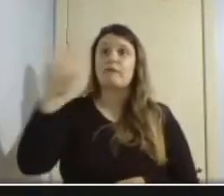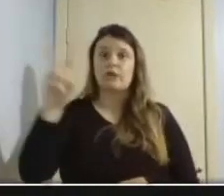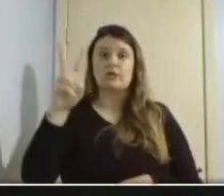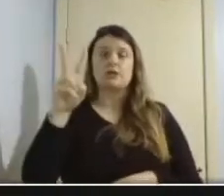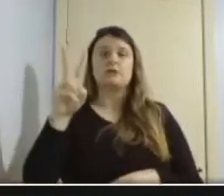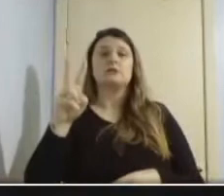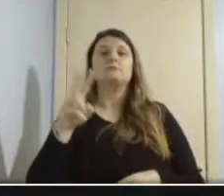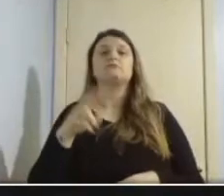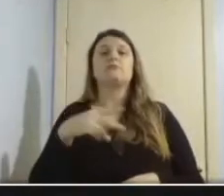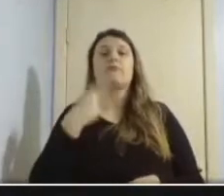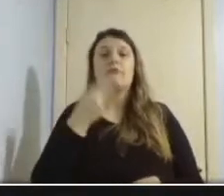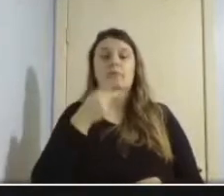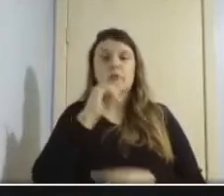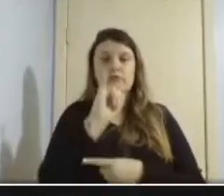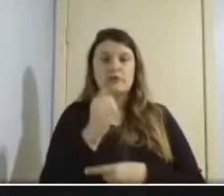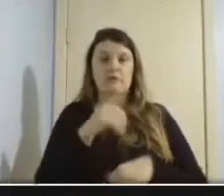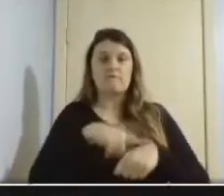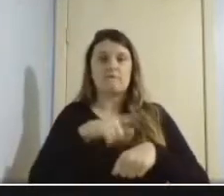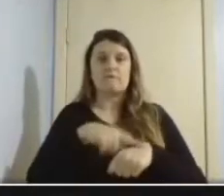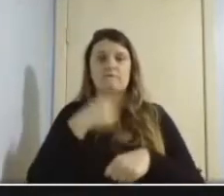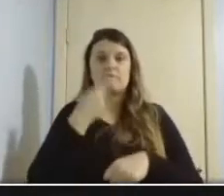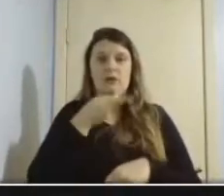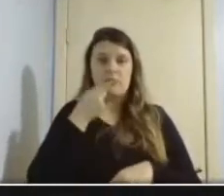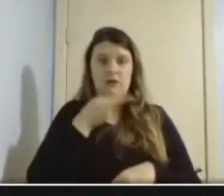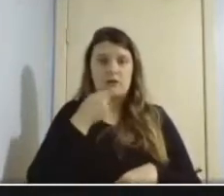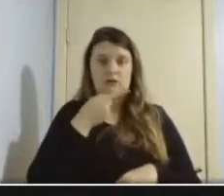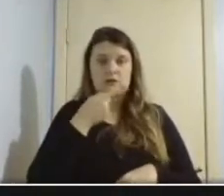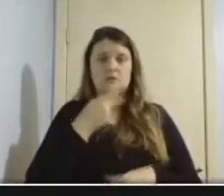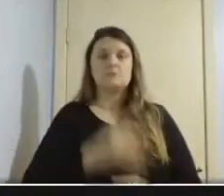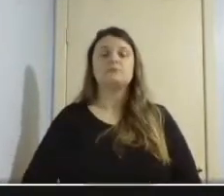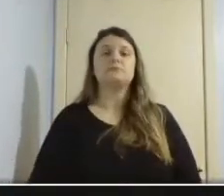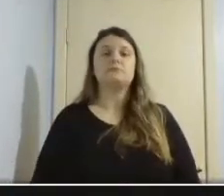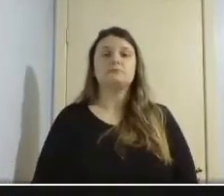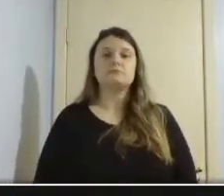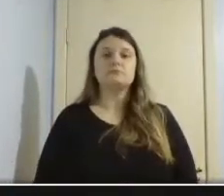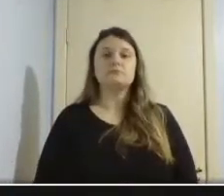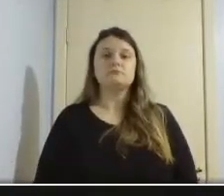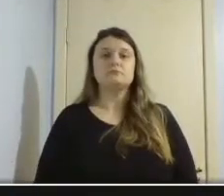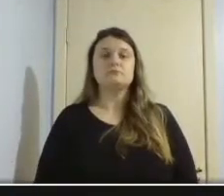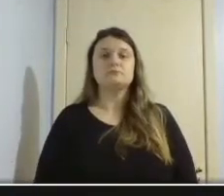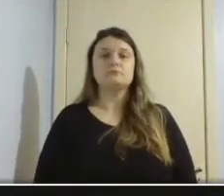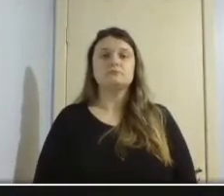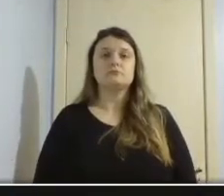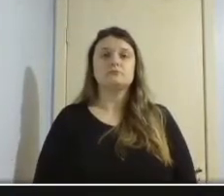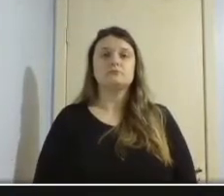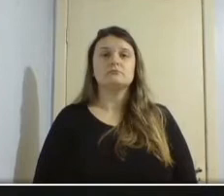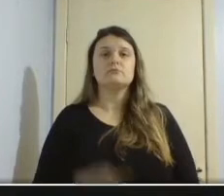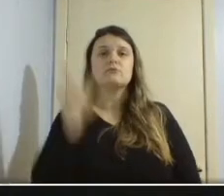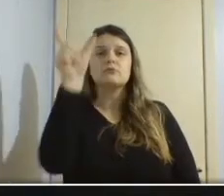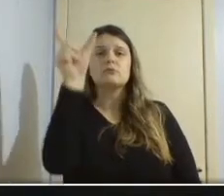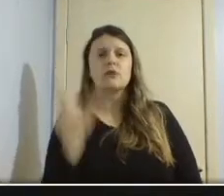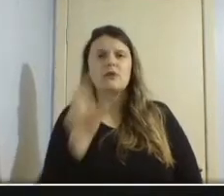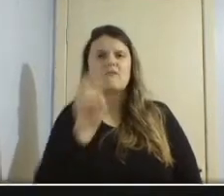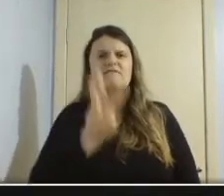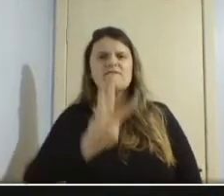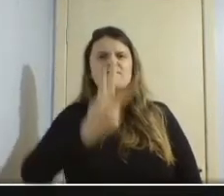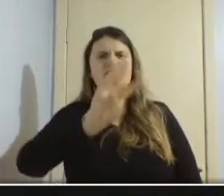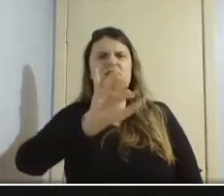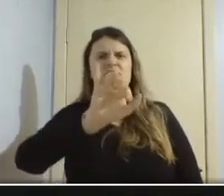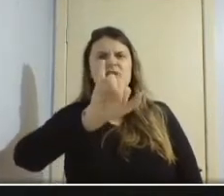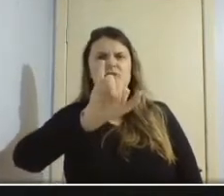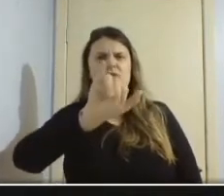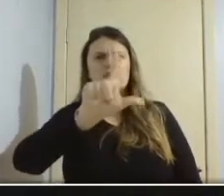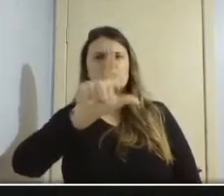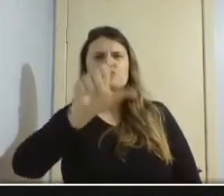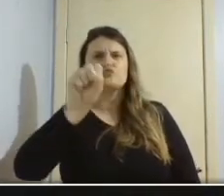no tempo da tribuna popular ao senhor Wilson, ele que vem